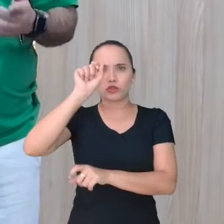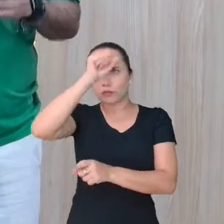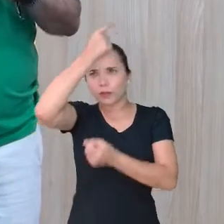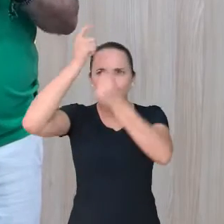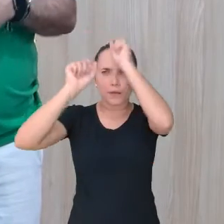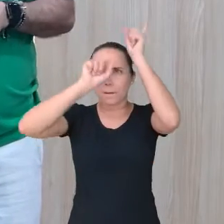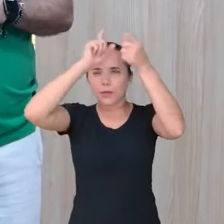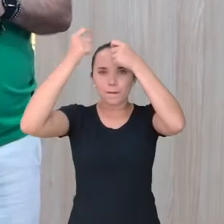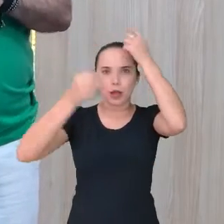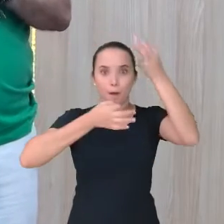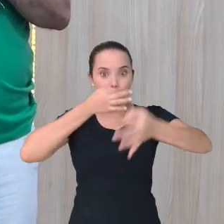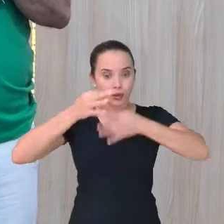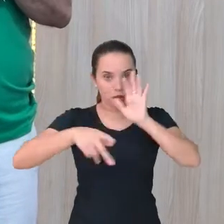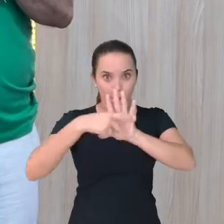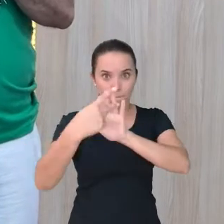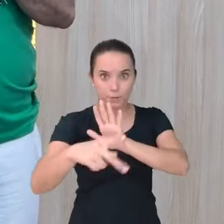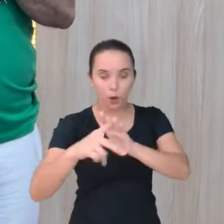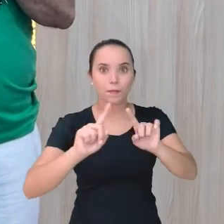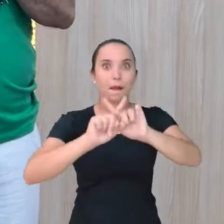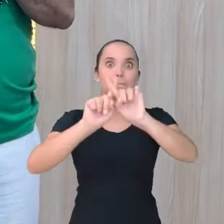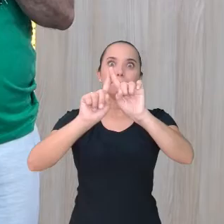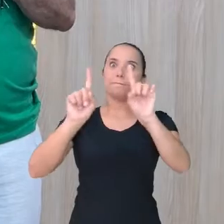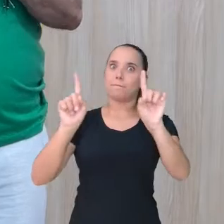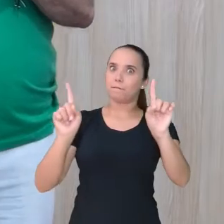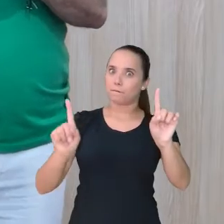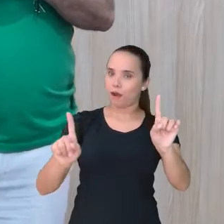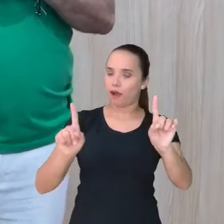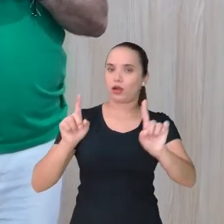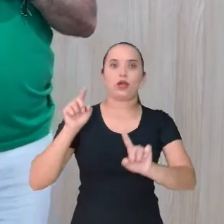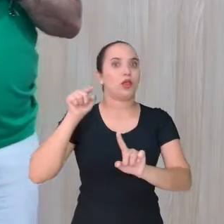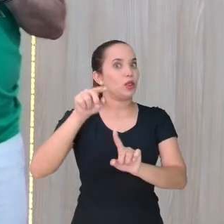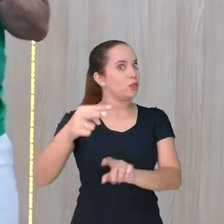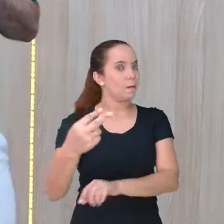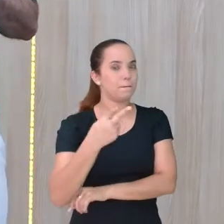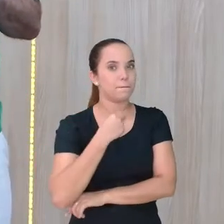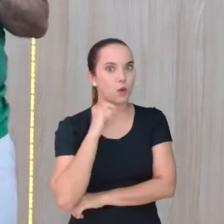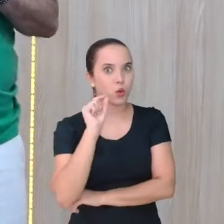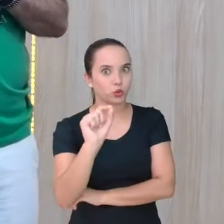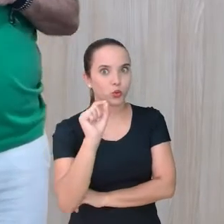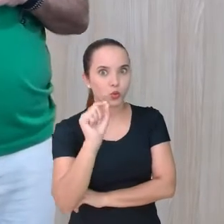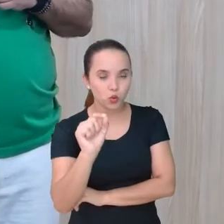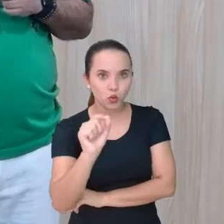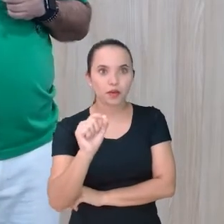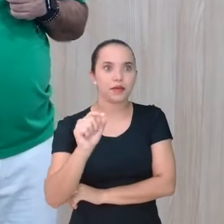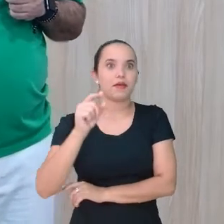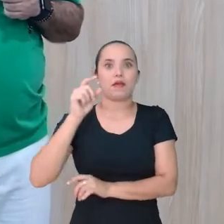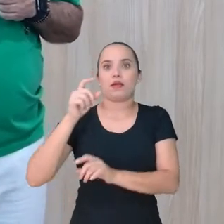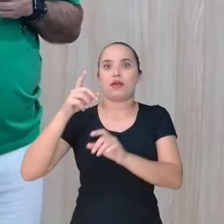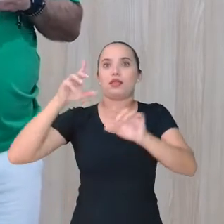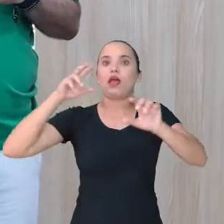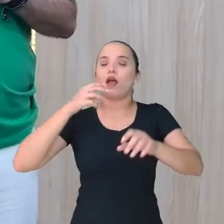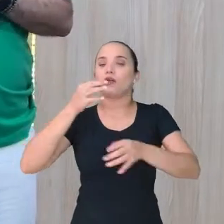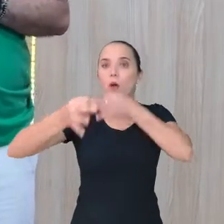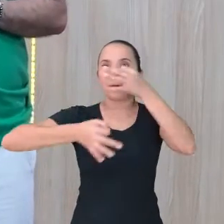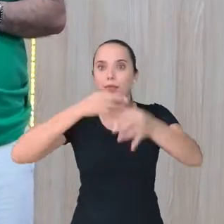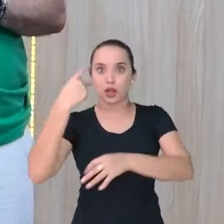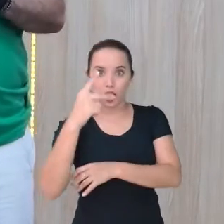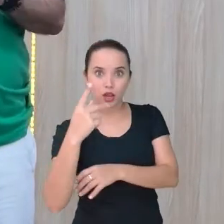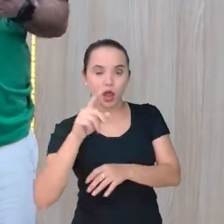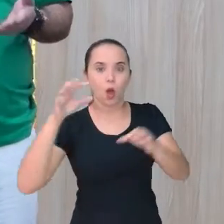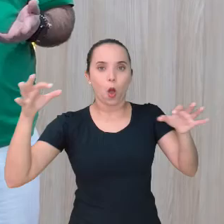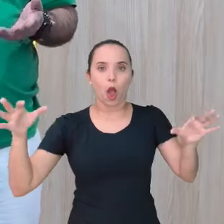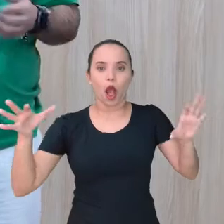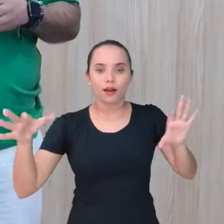idealiza, desde que aquela sua defesa ela não implique no cometimento de um crime. Vamos dar um exemplo